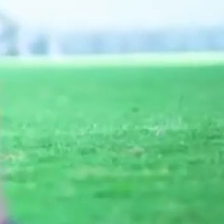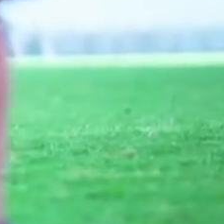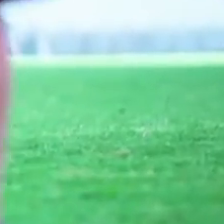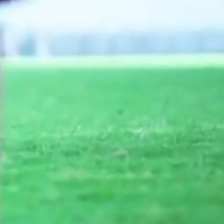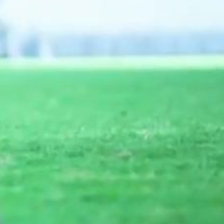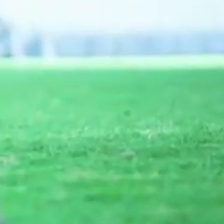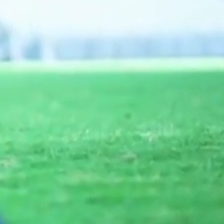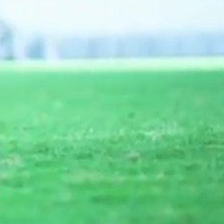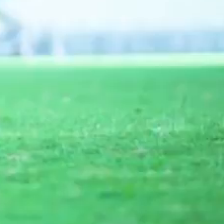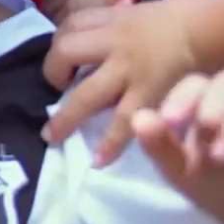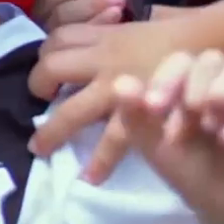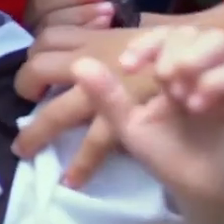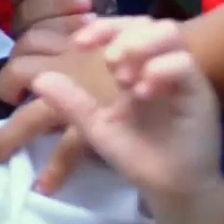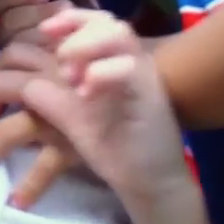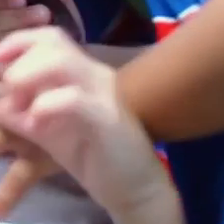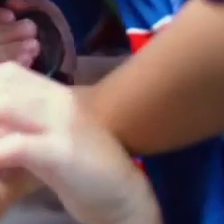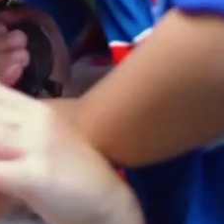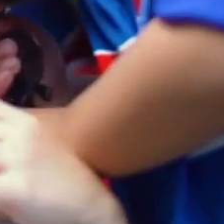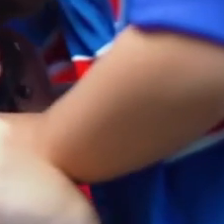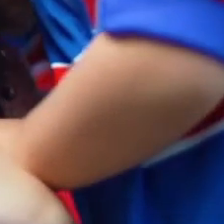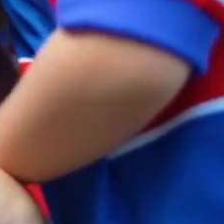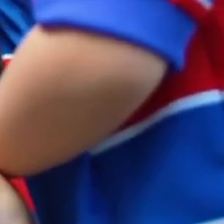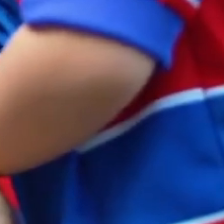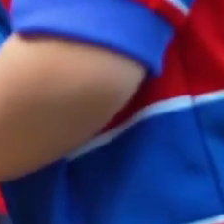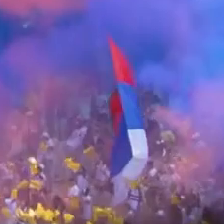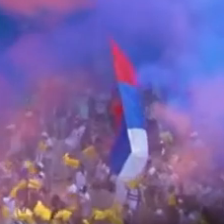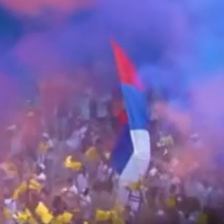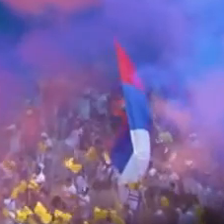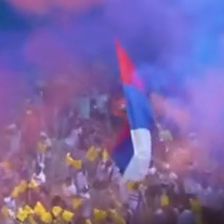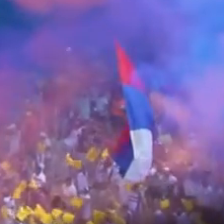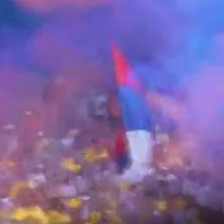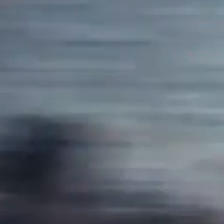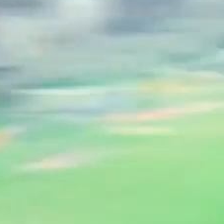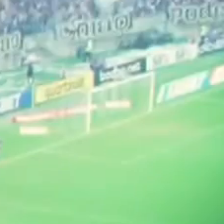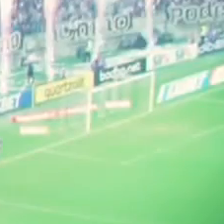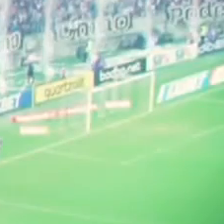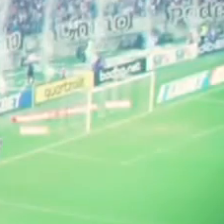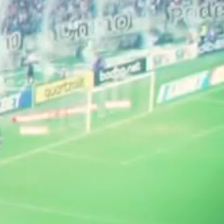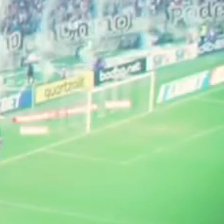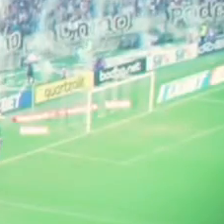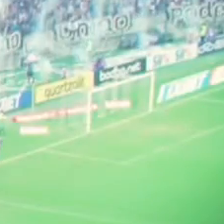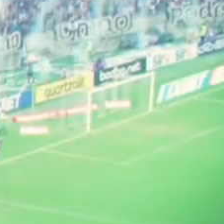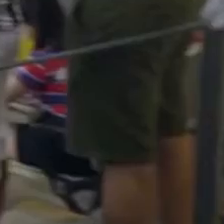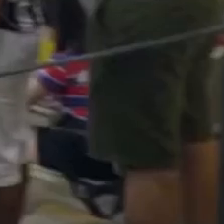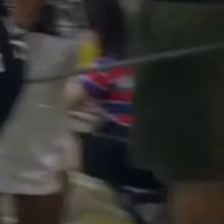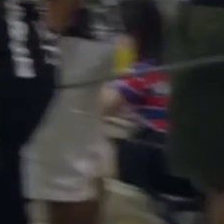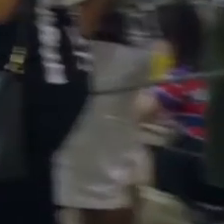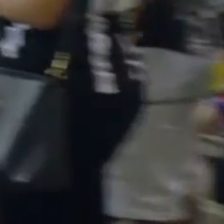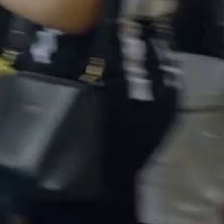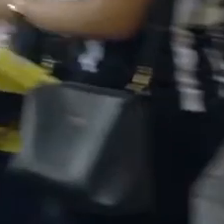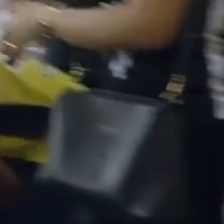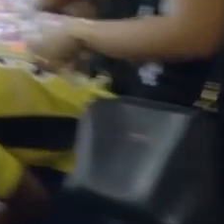ser grande, mas a união da torcida é o mais importante.